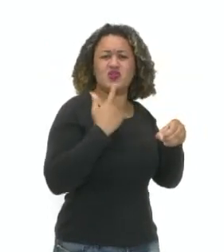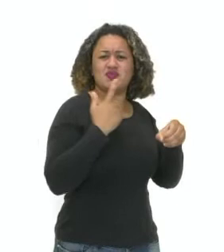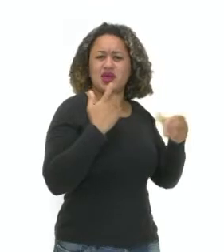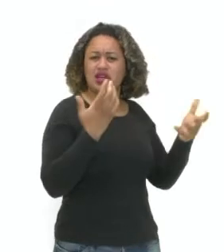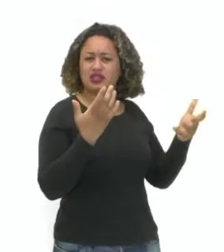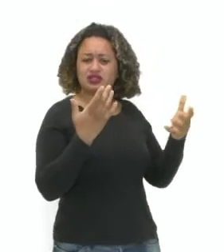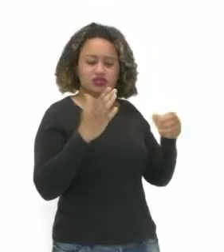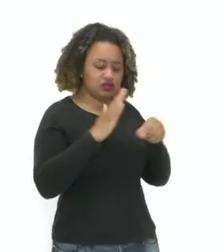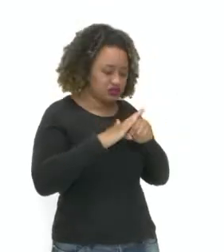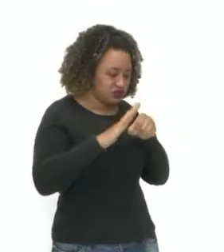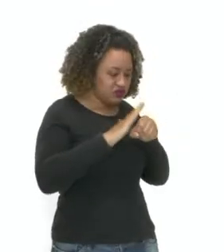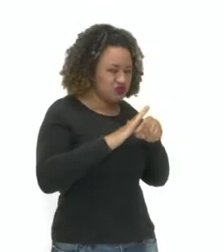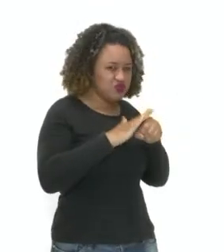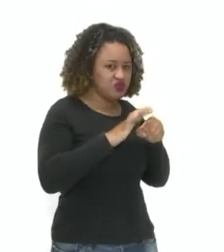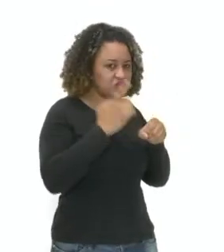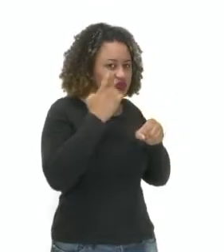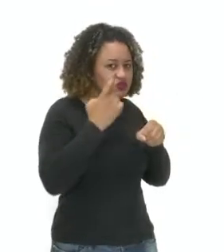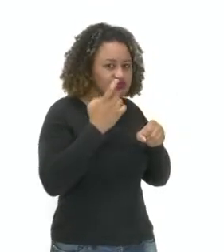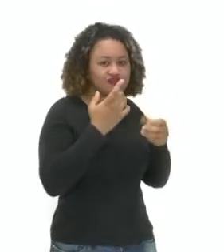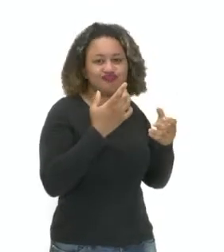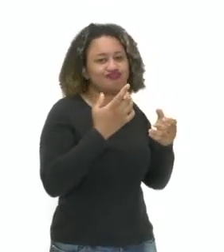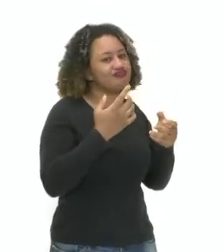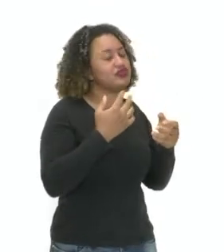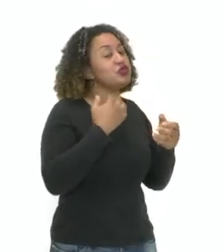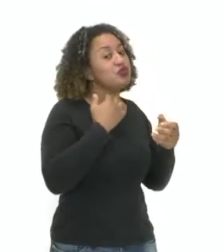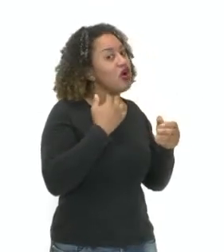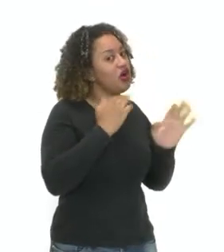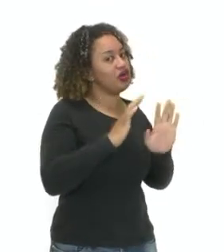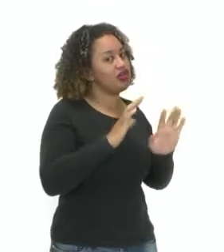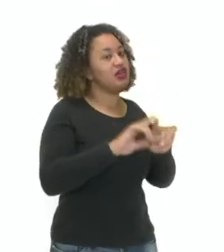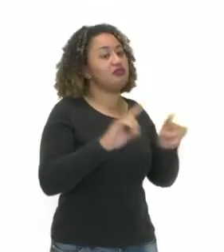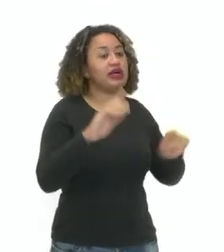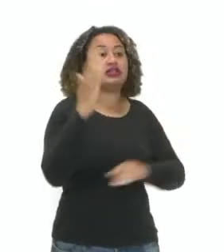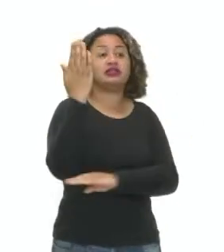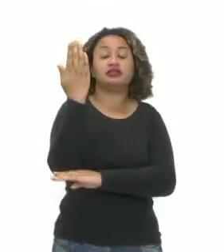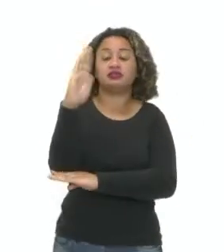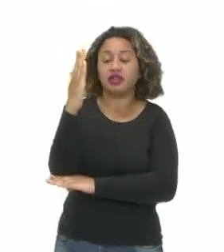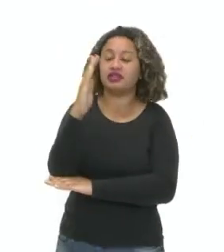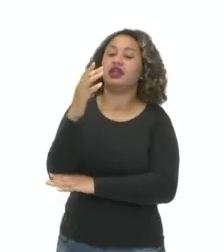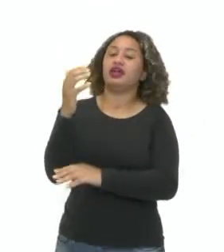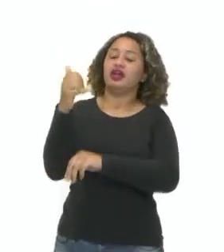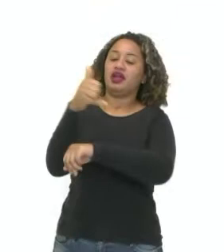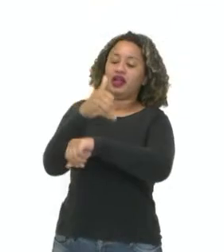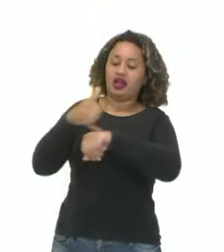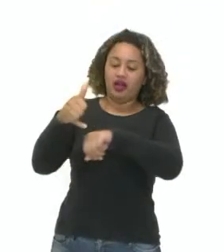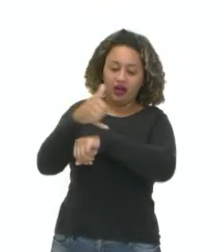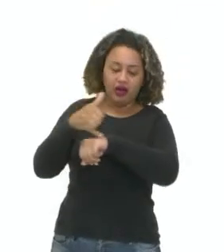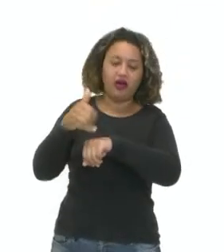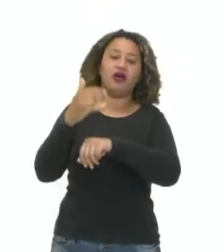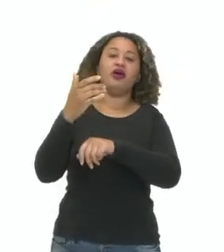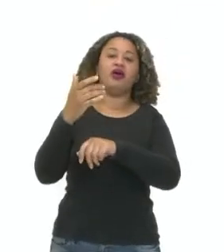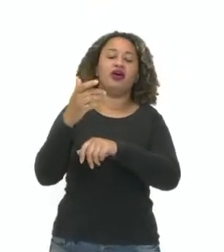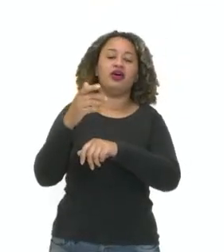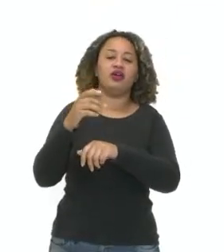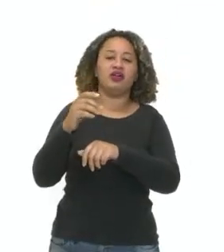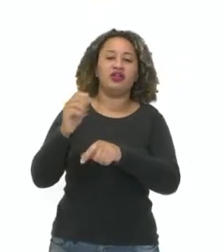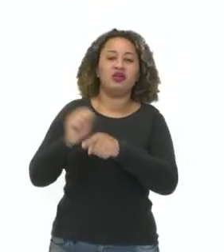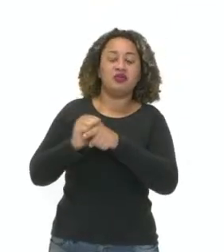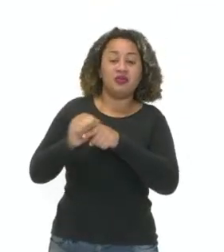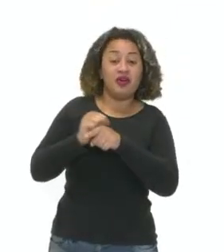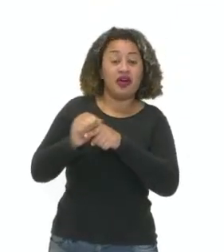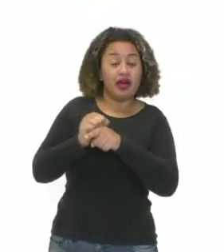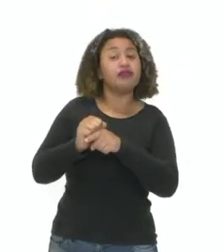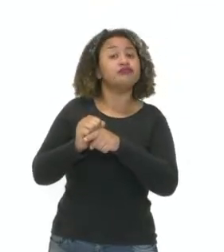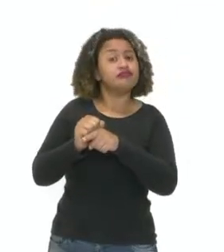dá para fazer uma salada, hein? Não, não. Mas madeira, óleo, borracha, essa atividade é bem legal,